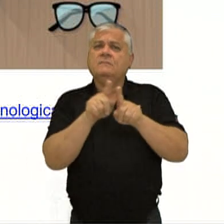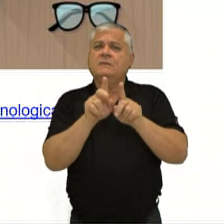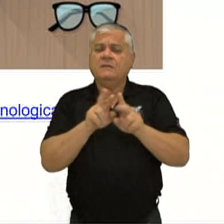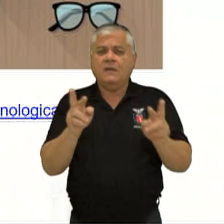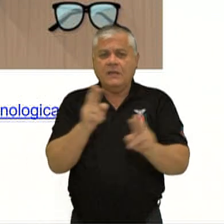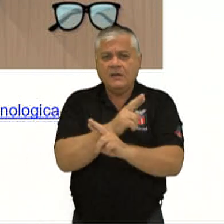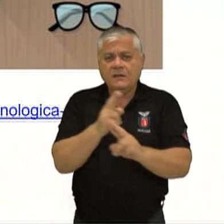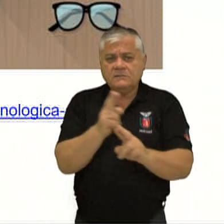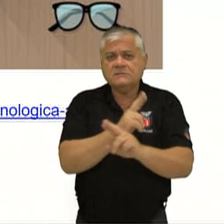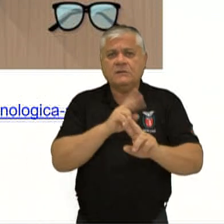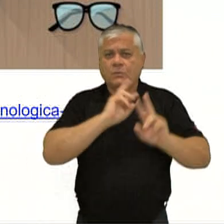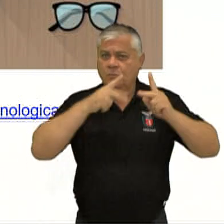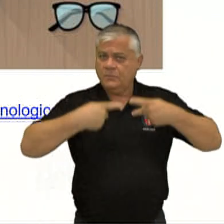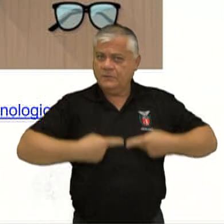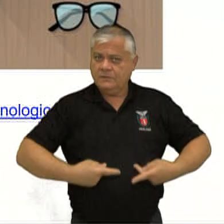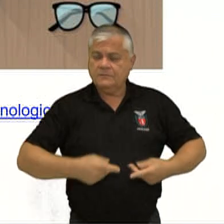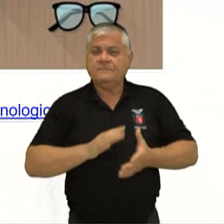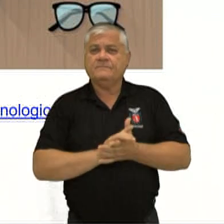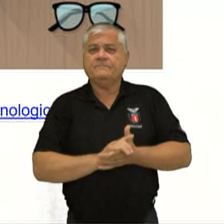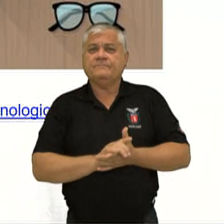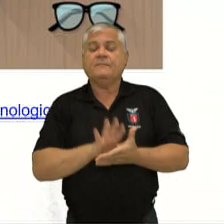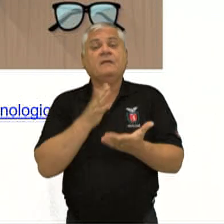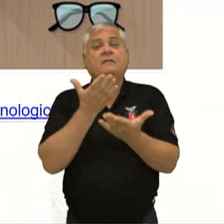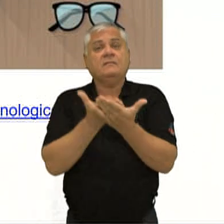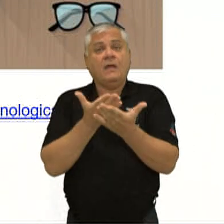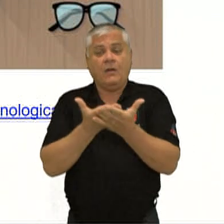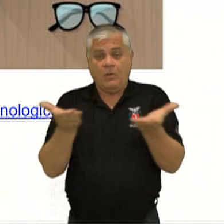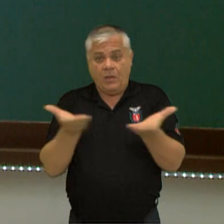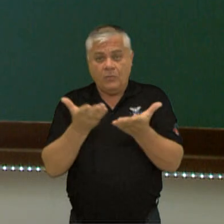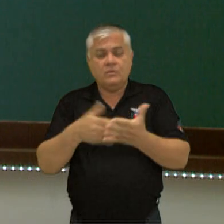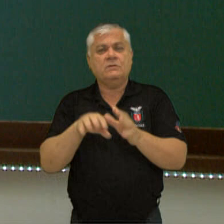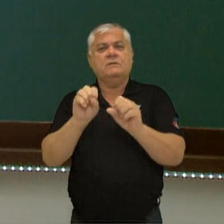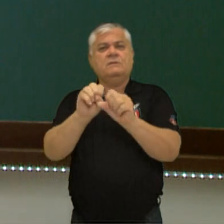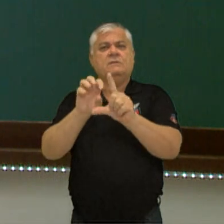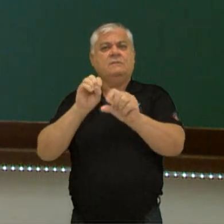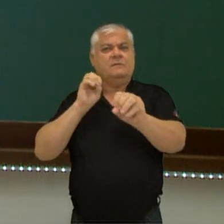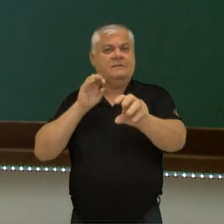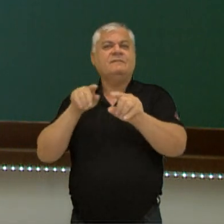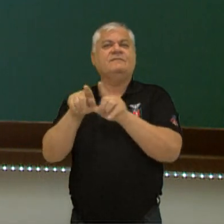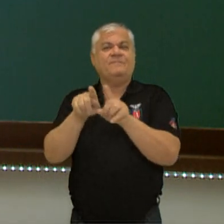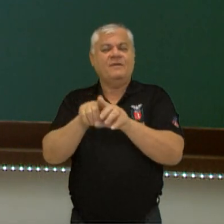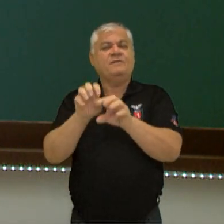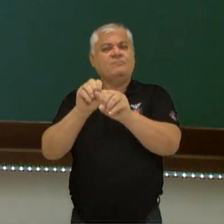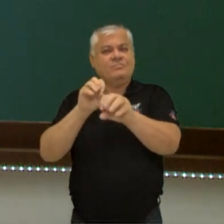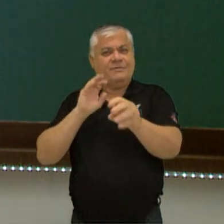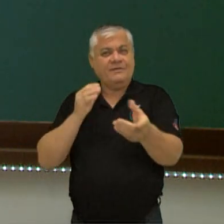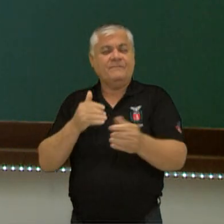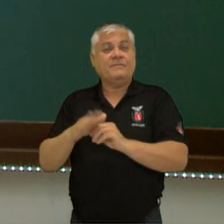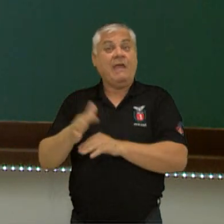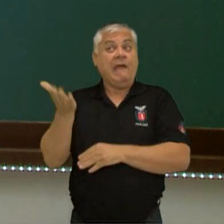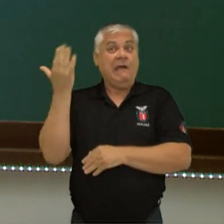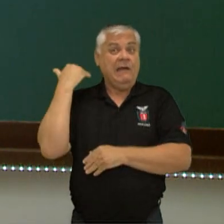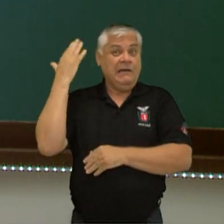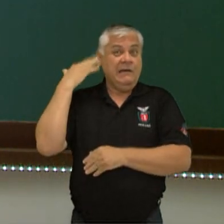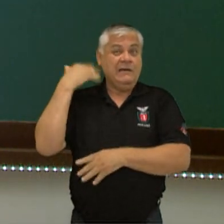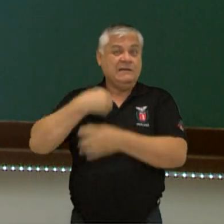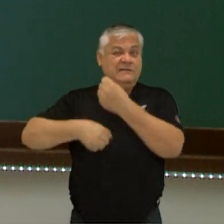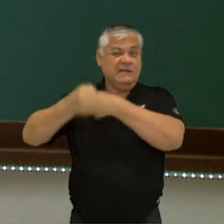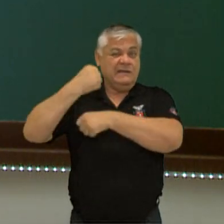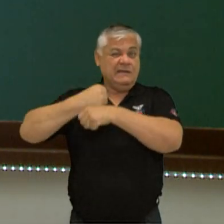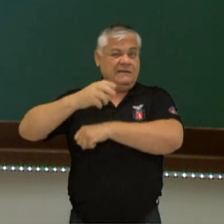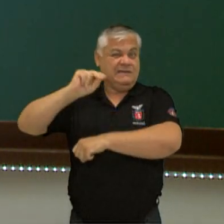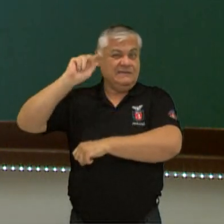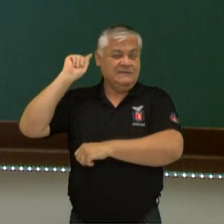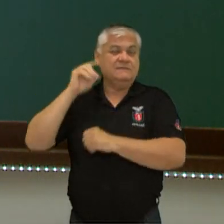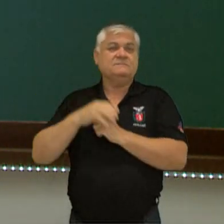comunidades humanas. E nas nossas aulas remotas tornou-se indispensável. Há um tempo atrás, antes da geração de vocês,